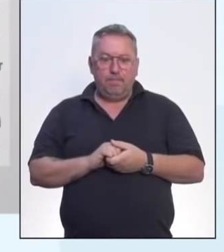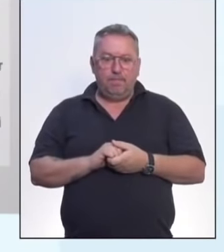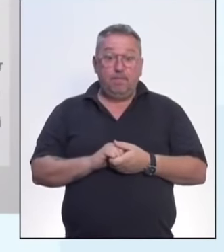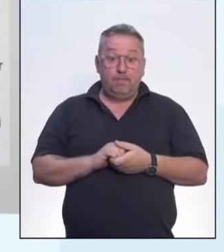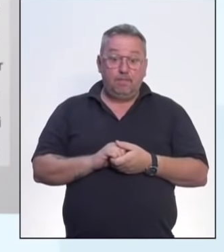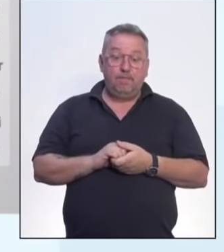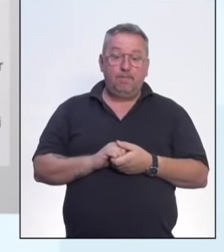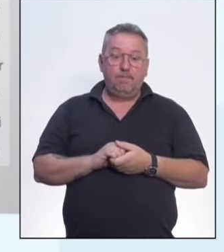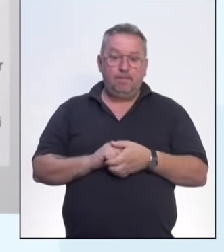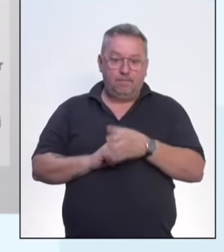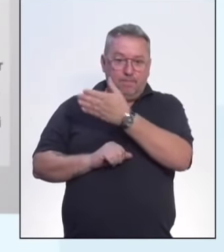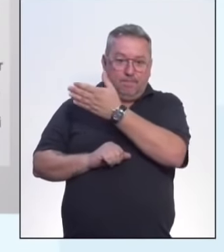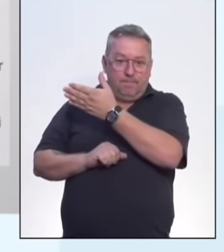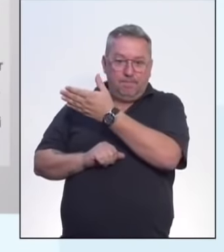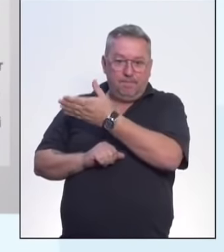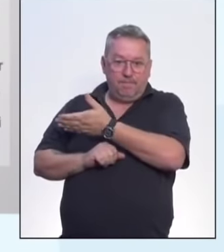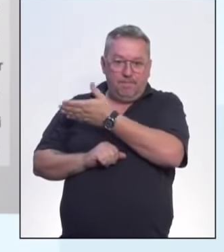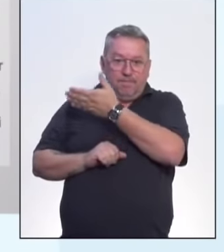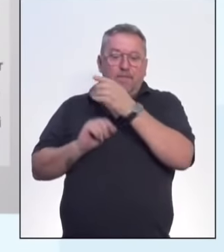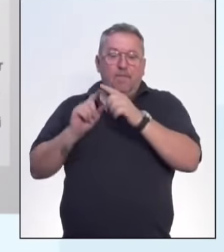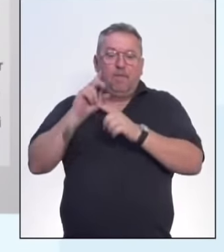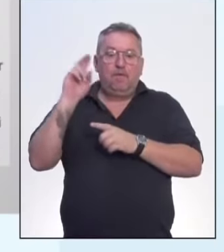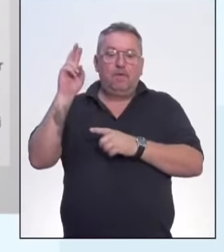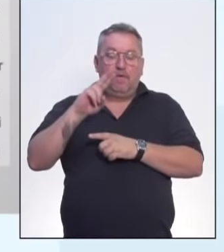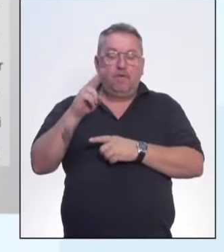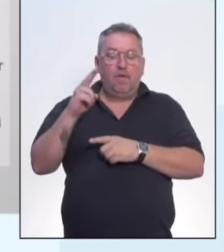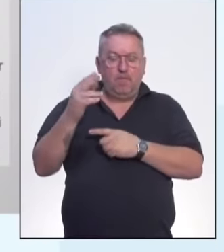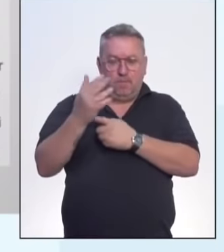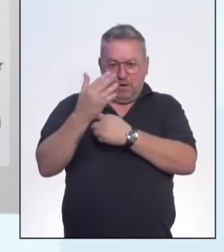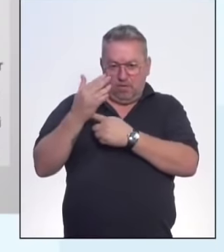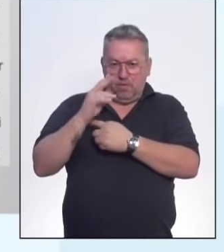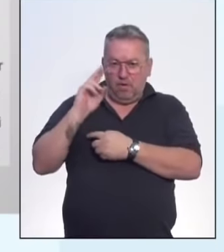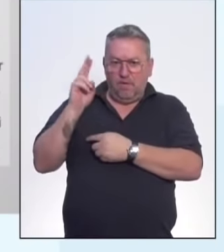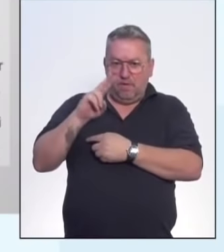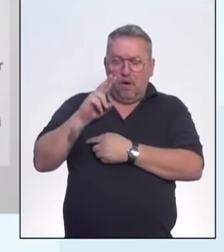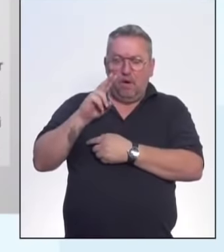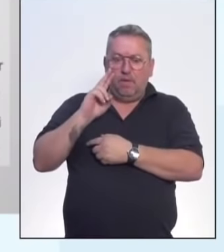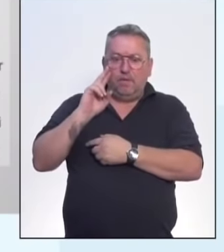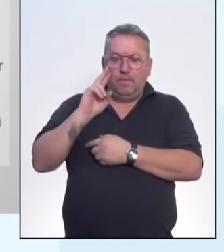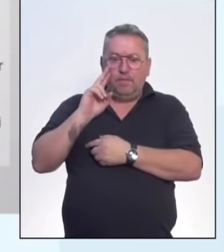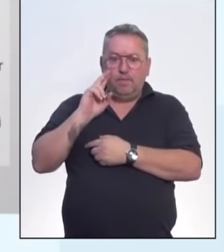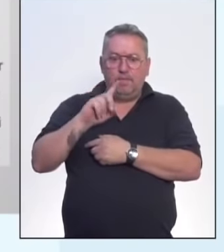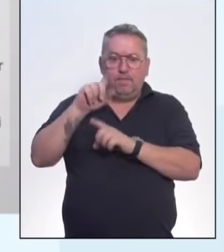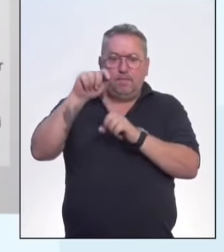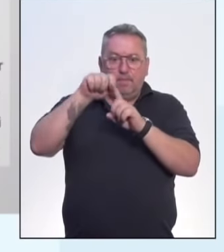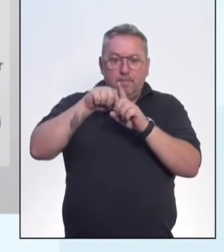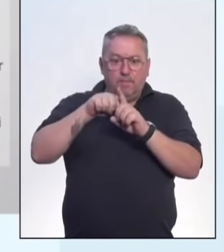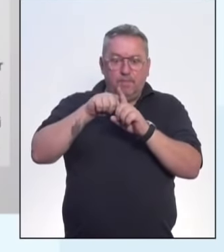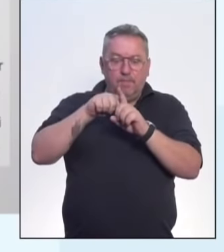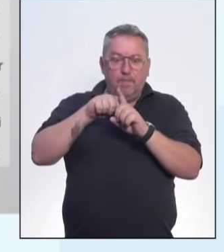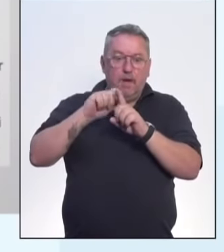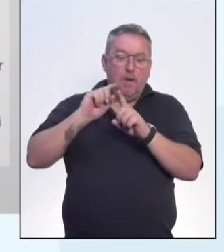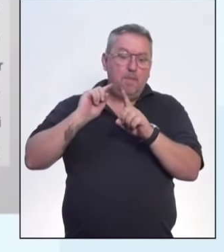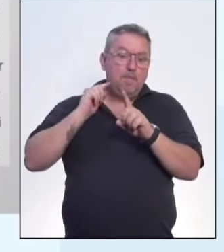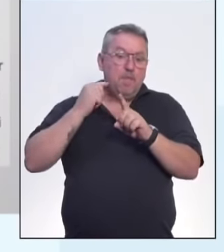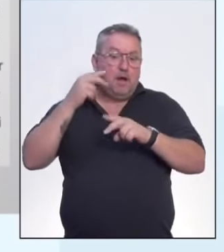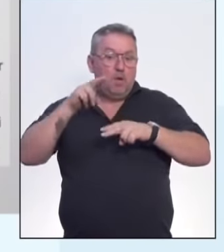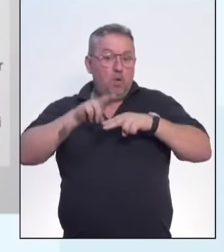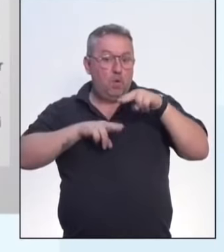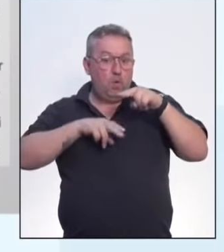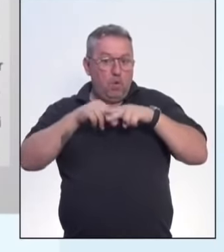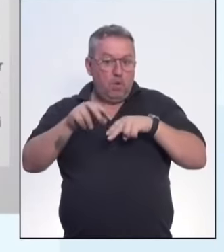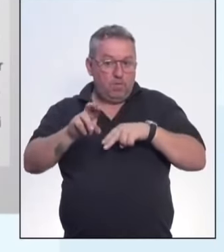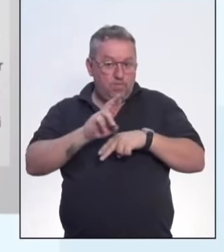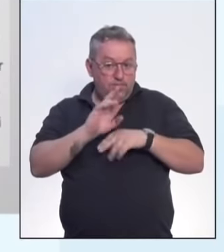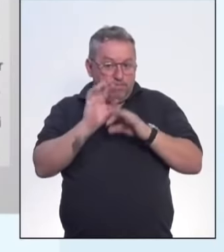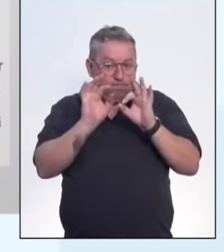Olha lá. Opa, legal. Então, se a gente for olhar, me ajuda aí, Alessandra. Se a gente for olhar os meses de maio e junho, que correspondem à